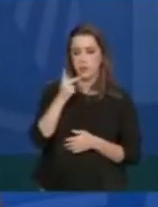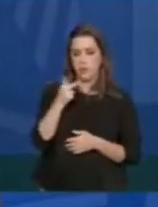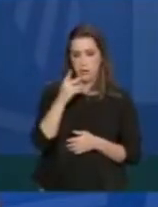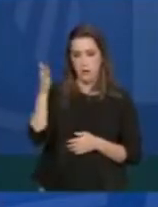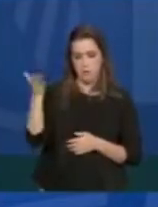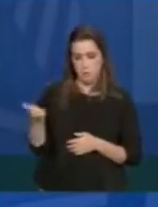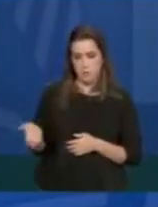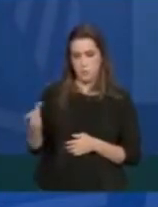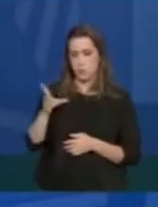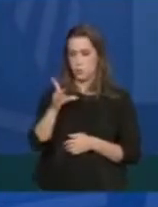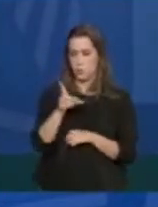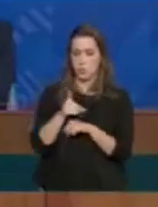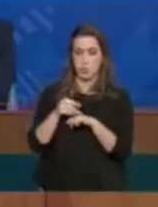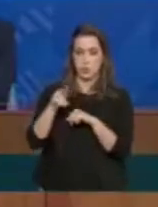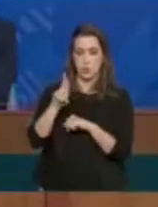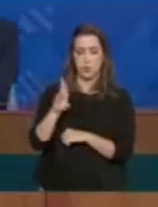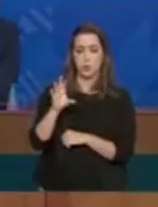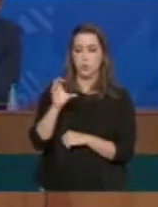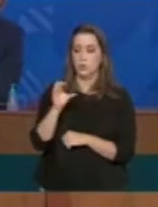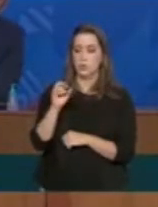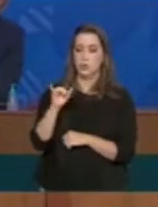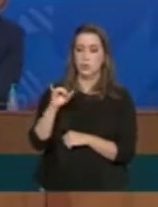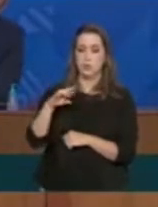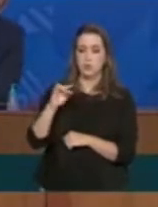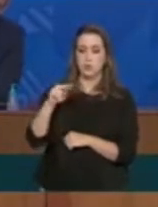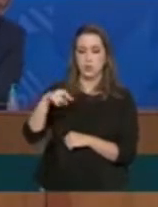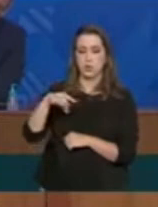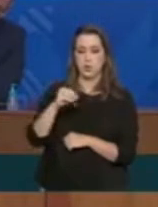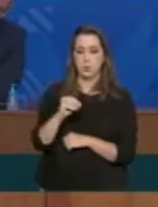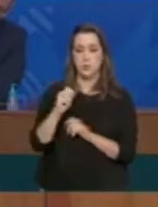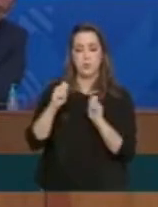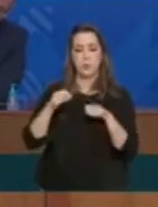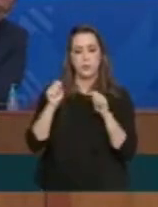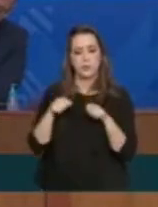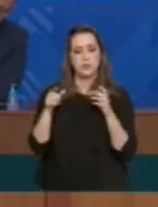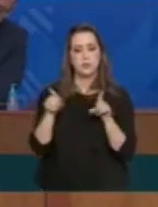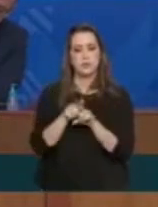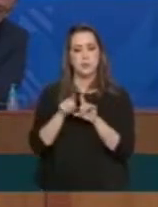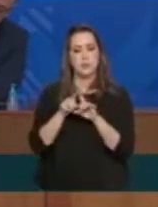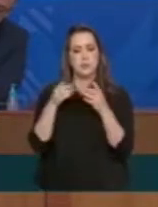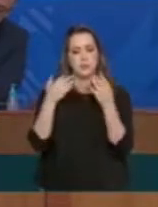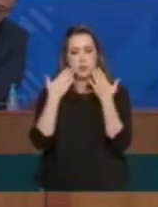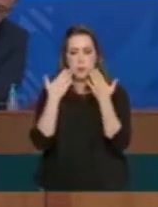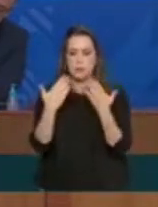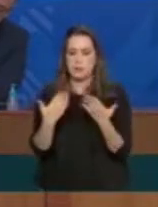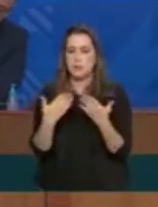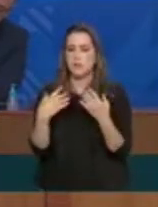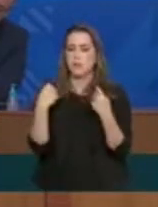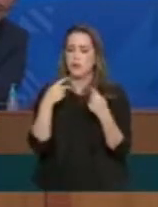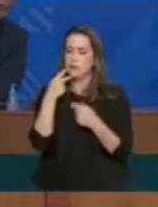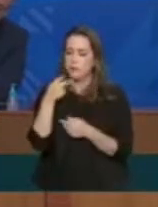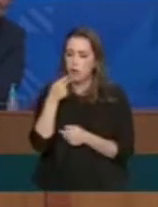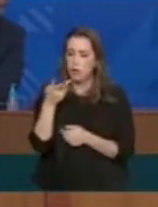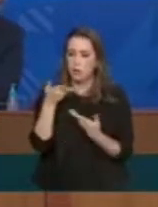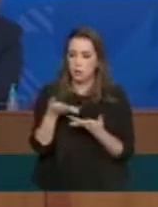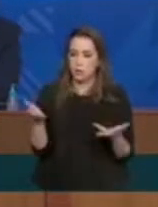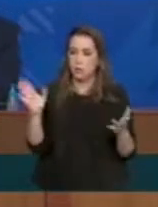Dr. Cristiano, para que ele também possa fazer a sua manifestação dentro da